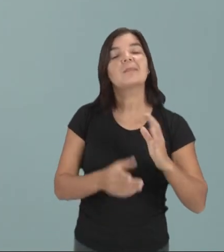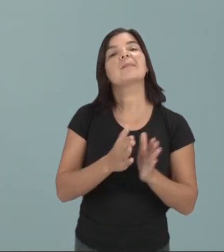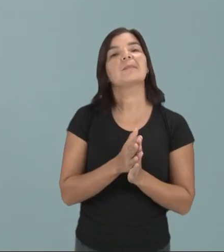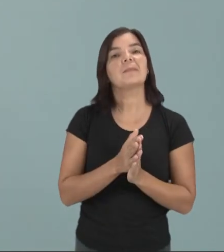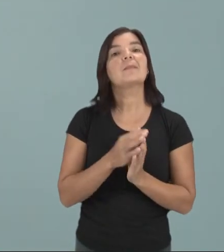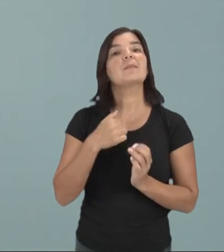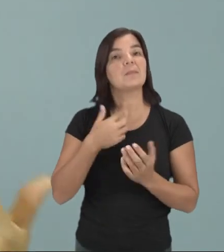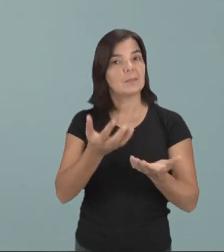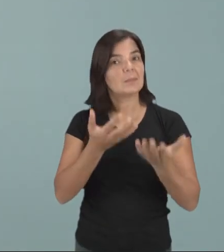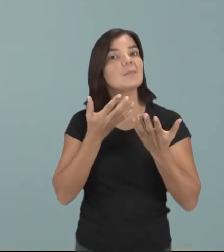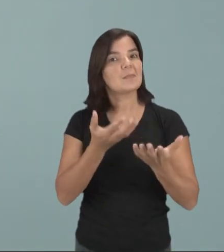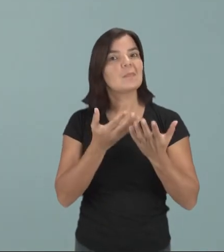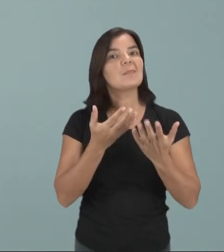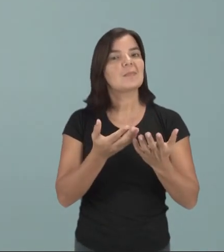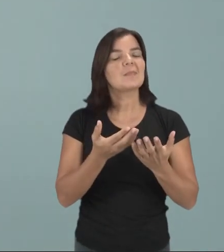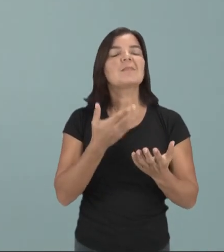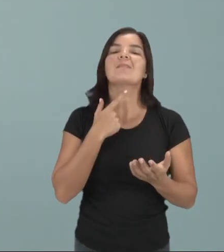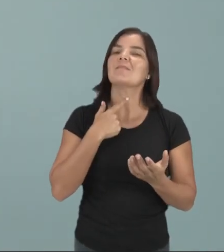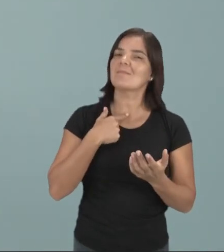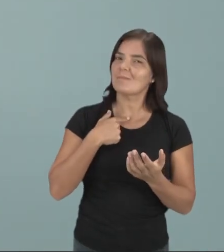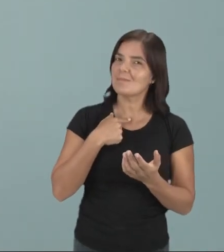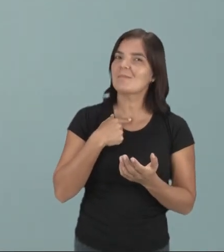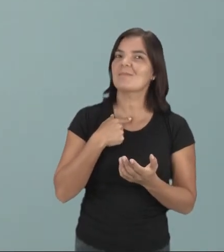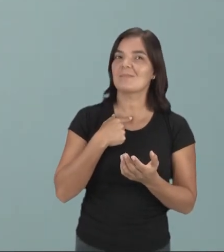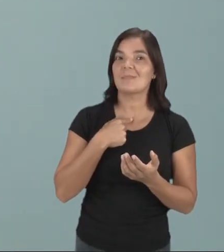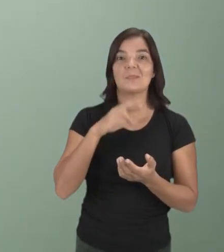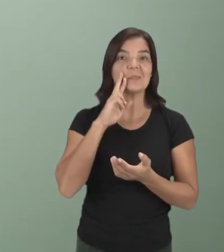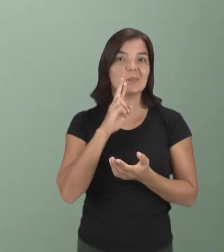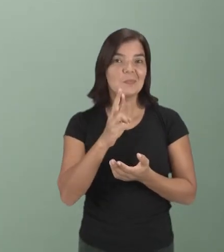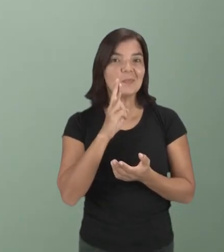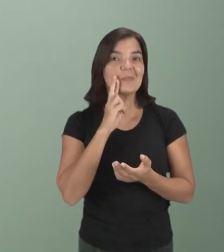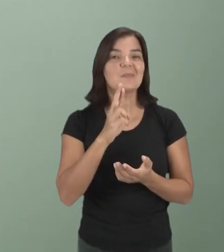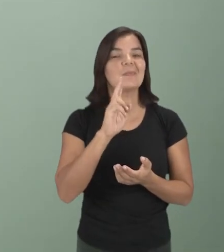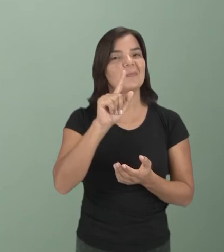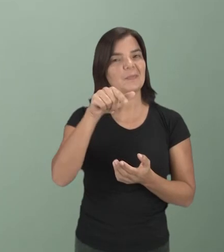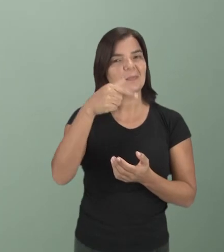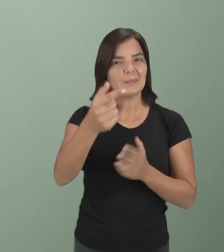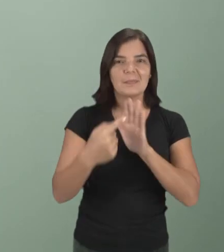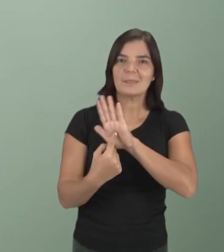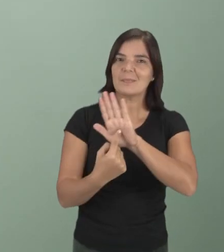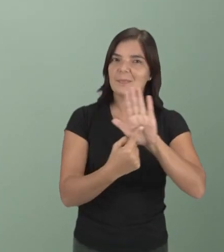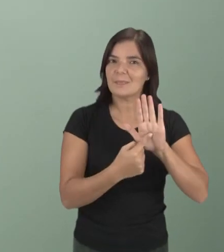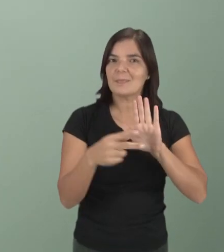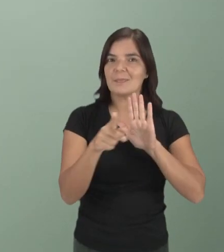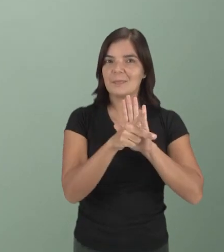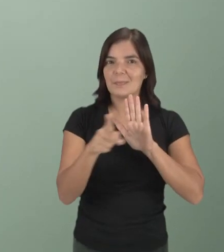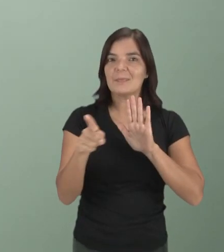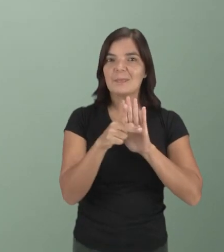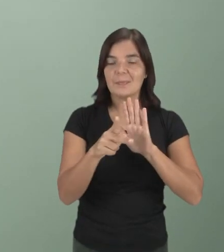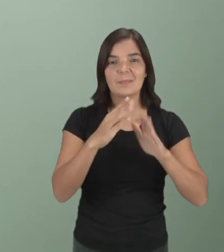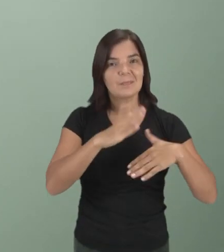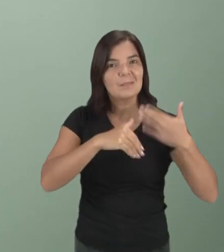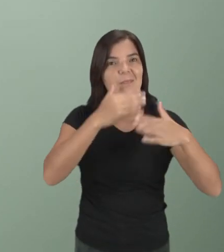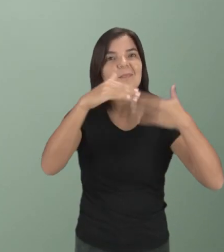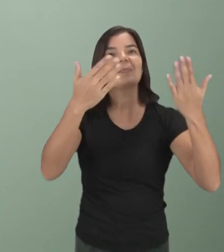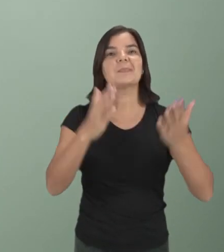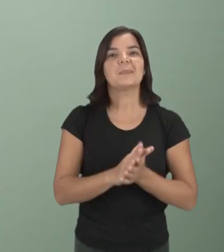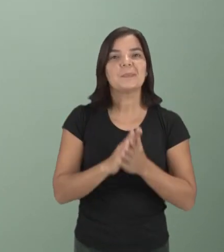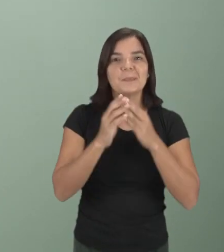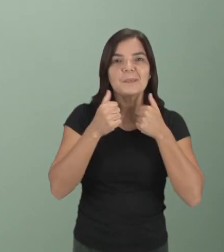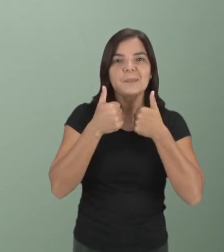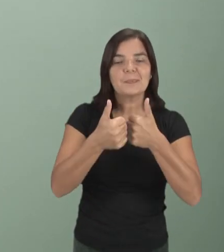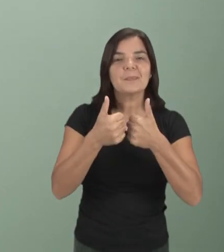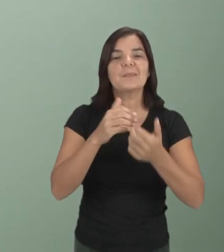que eu quero muito e desejo que vocês façam isso para depois apresentarem ao vosso professor a sua evolução, tá